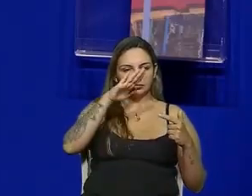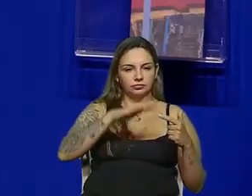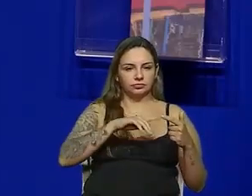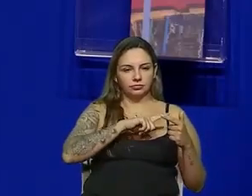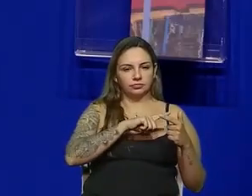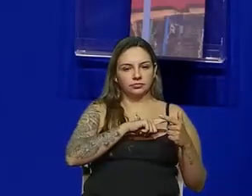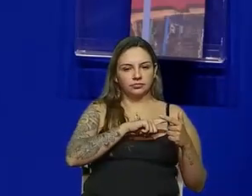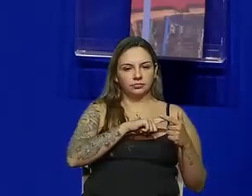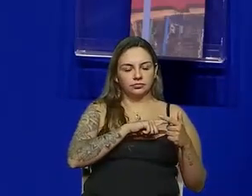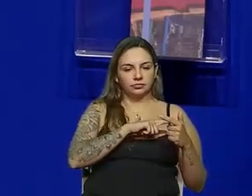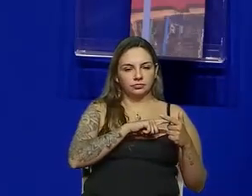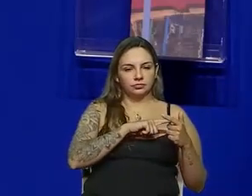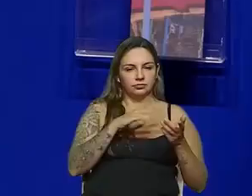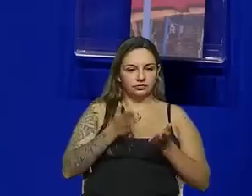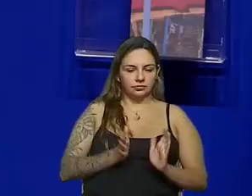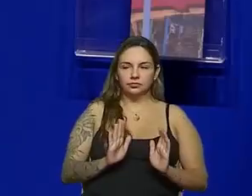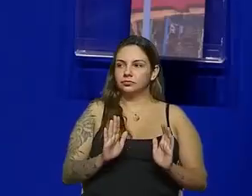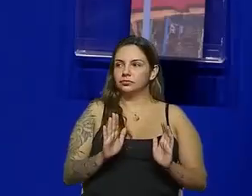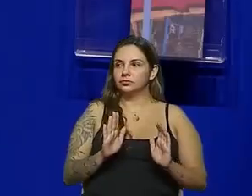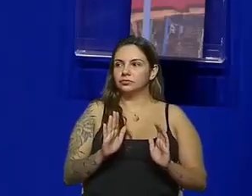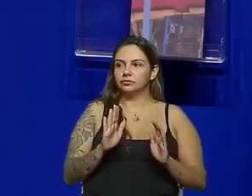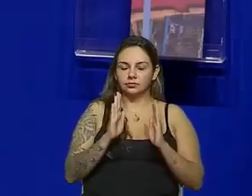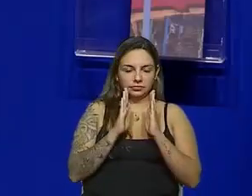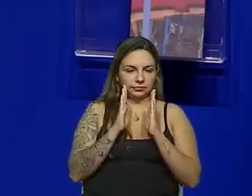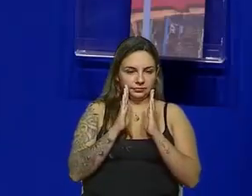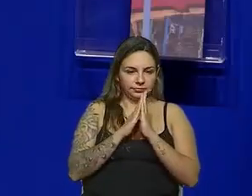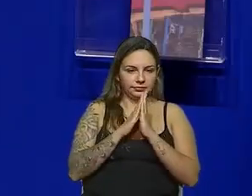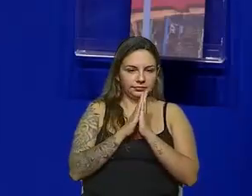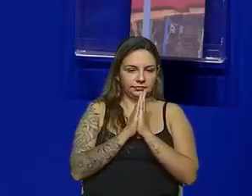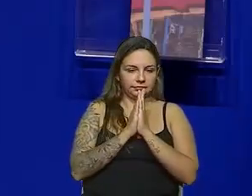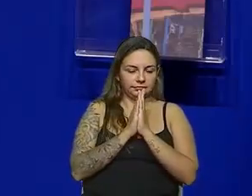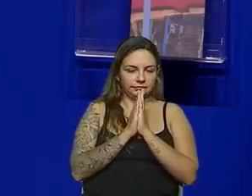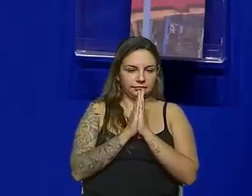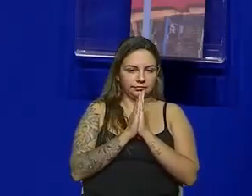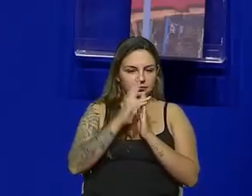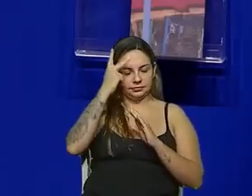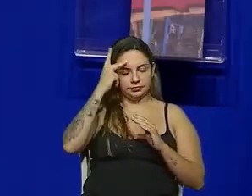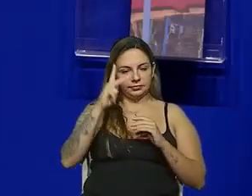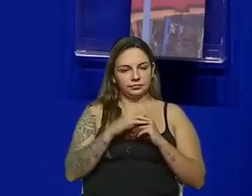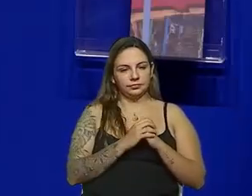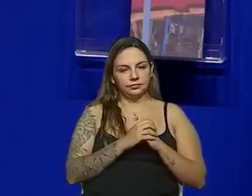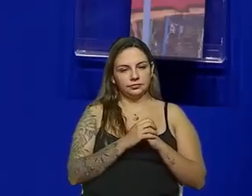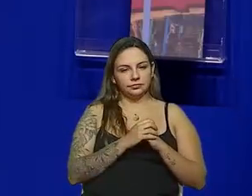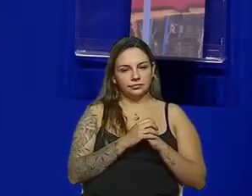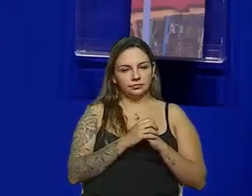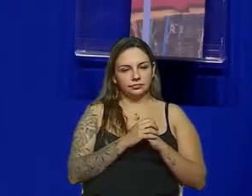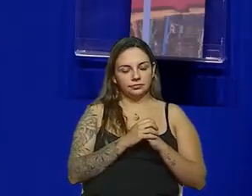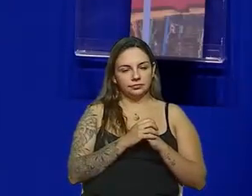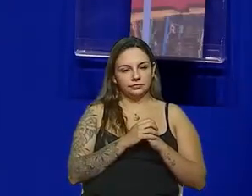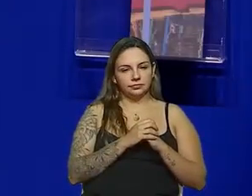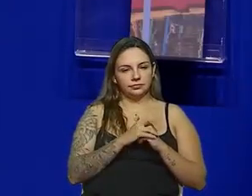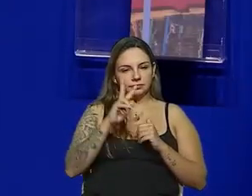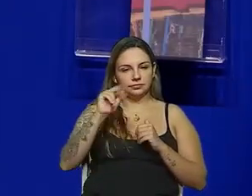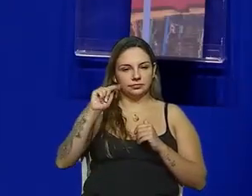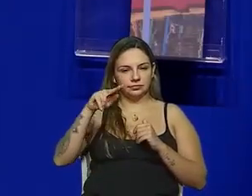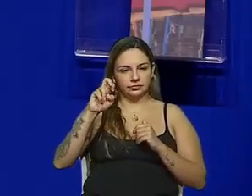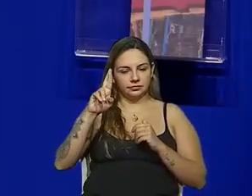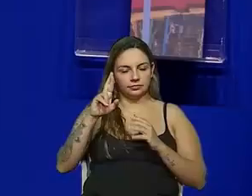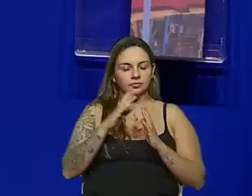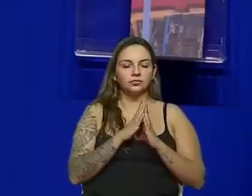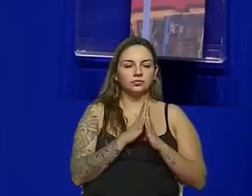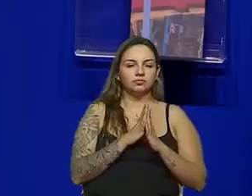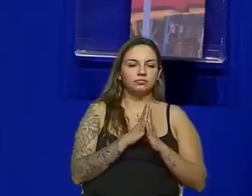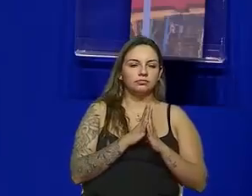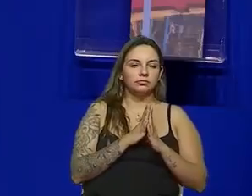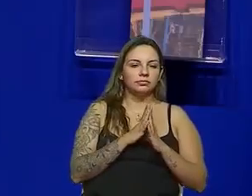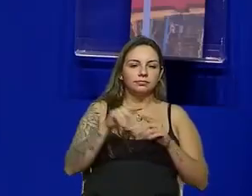em que teve na Sé a missa para o Vladimir Herzog.